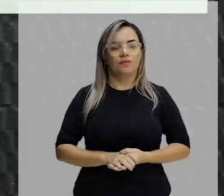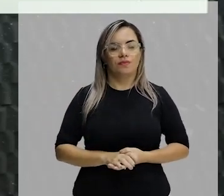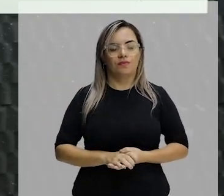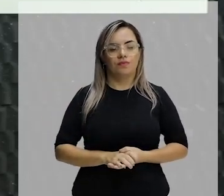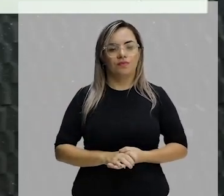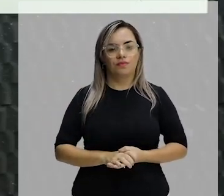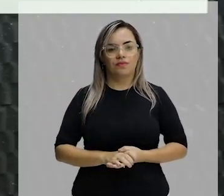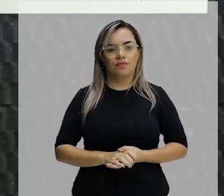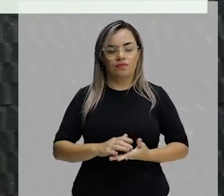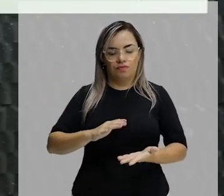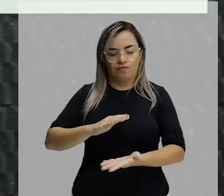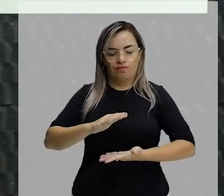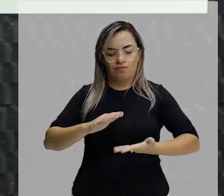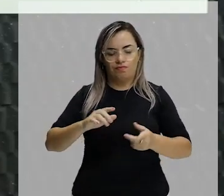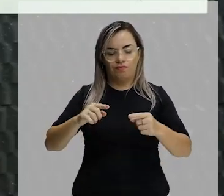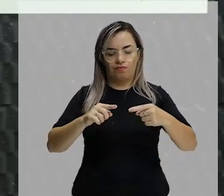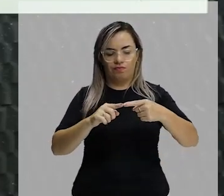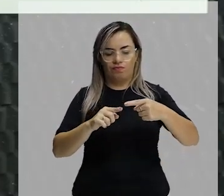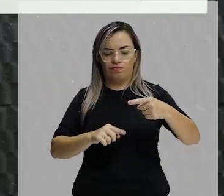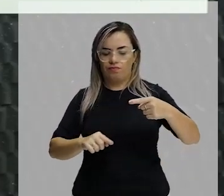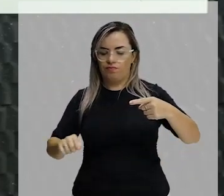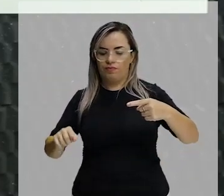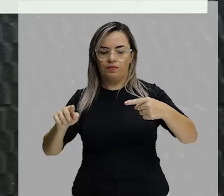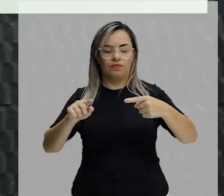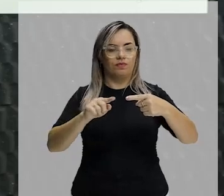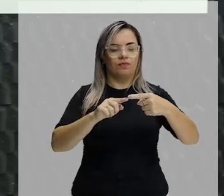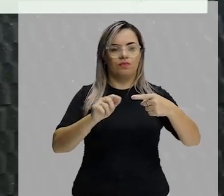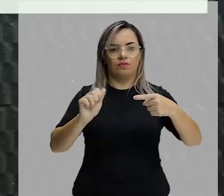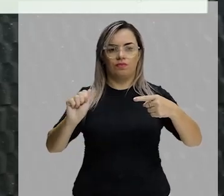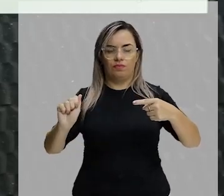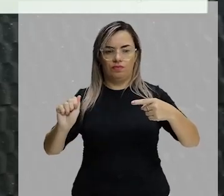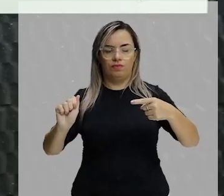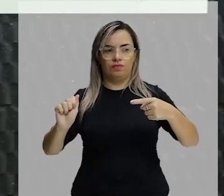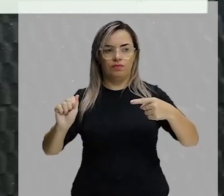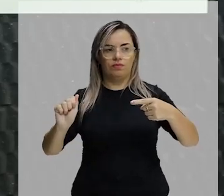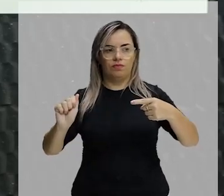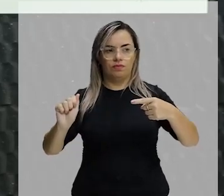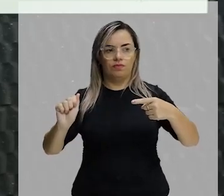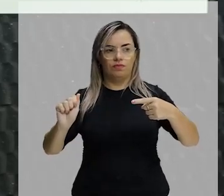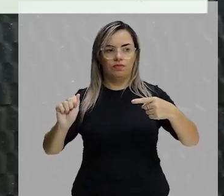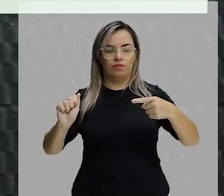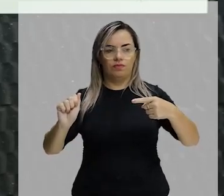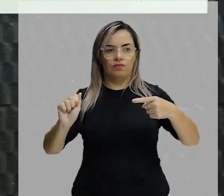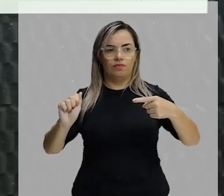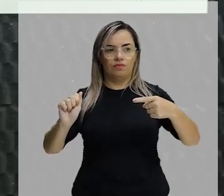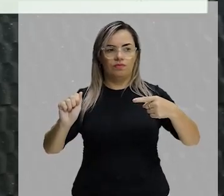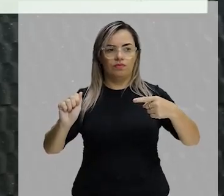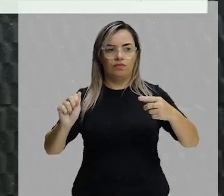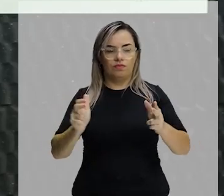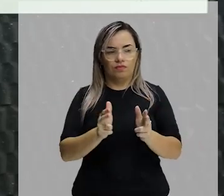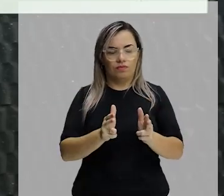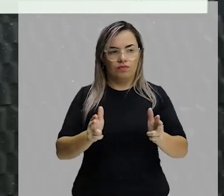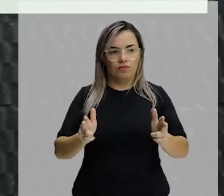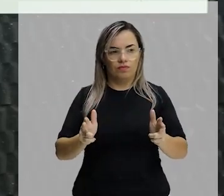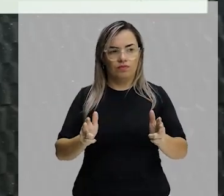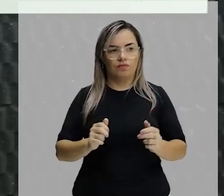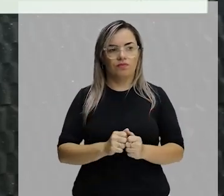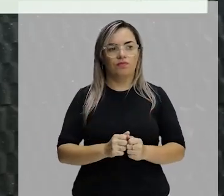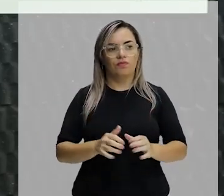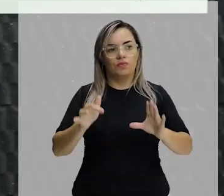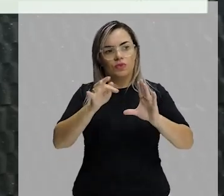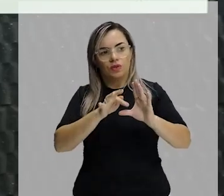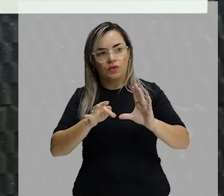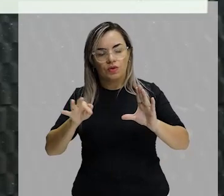a base é um quadrado de lado A, nós temos que a área dessa base vale A ao